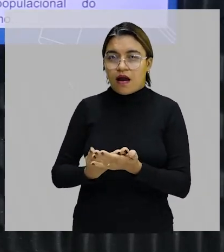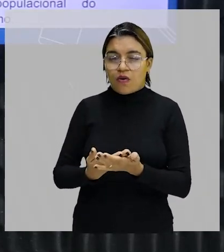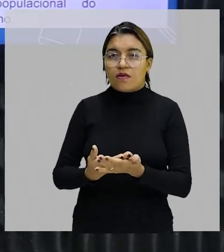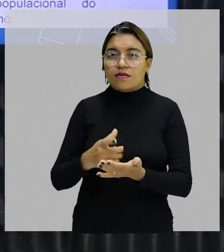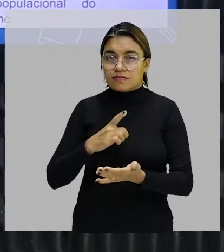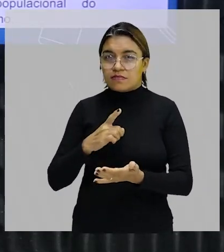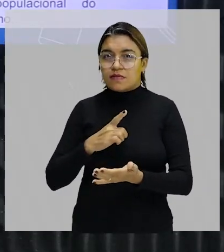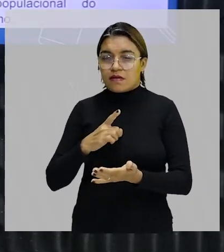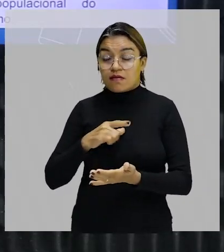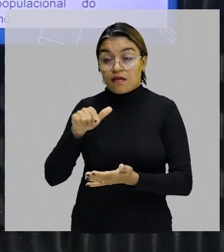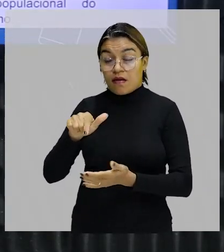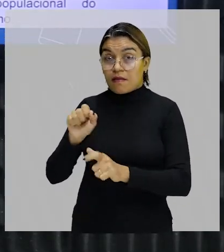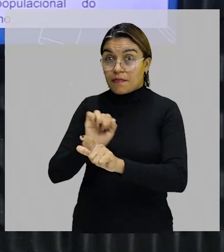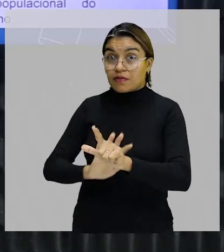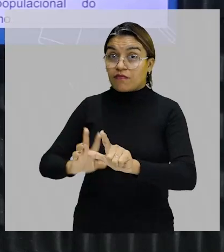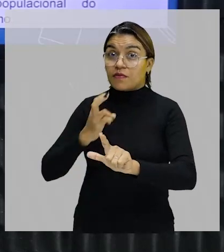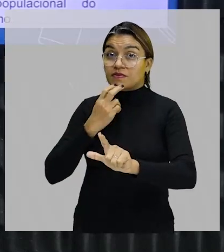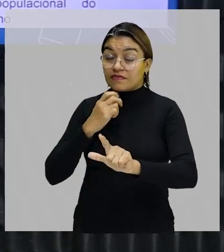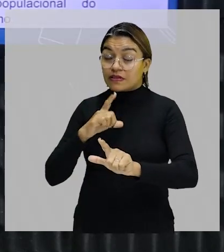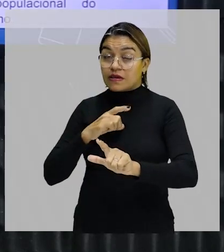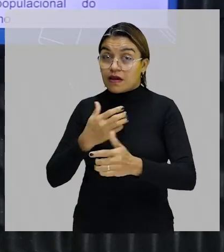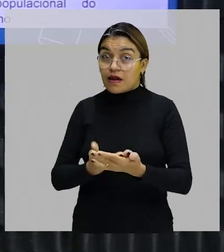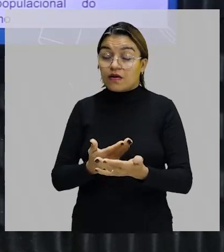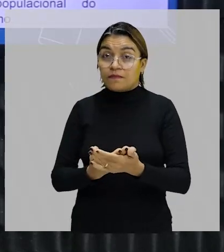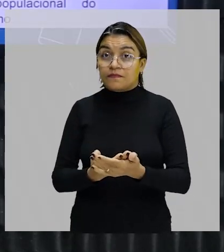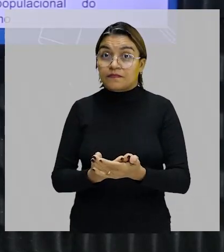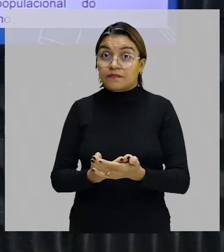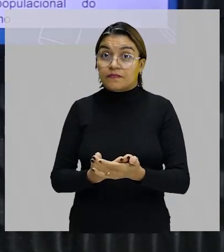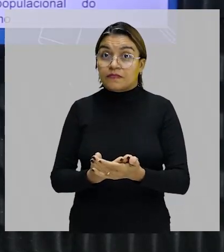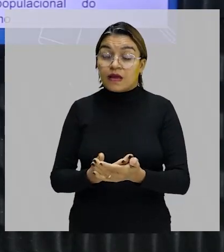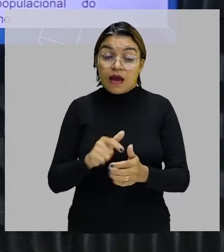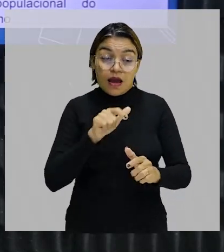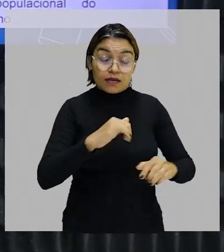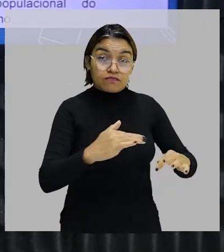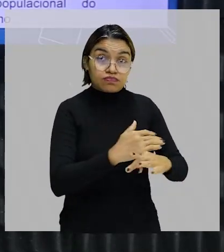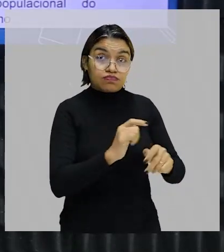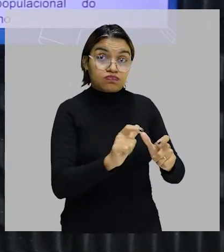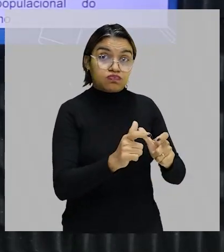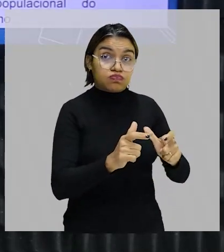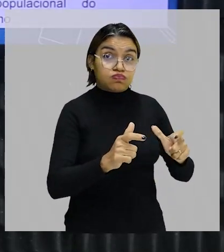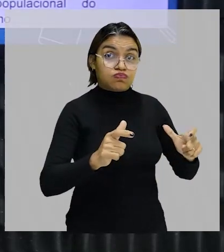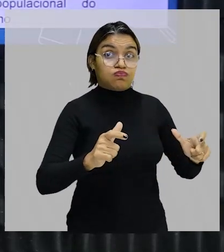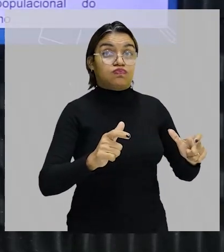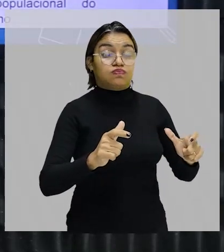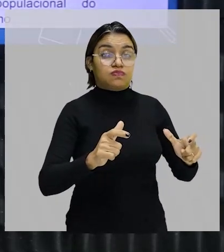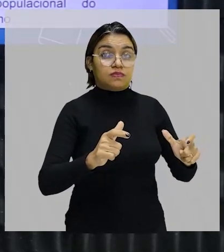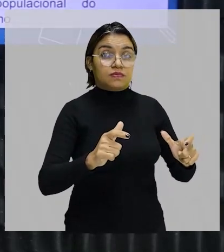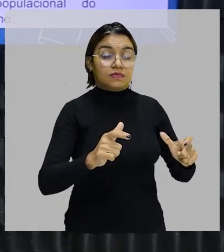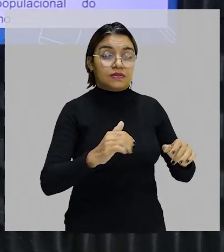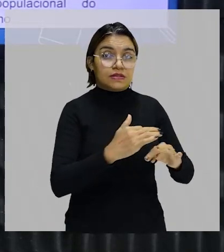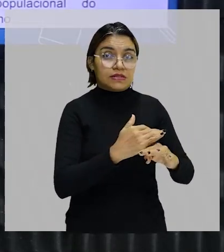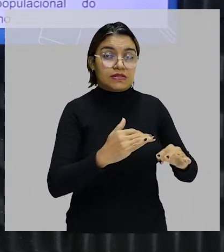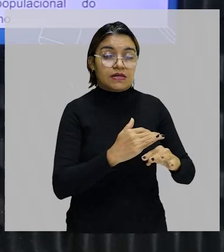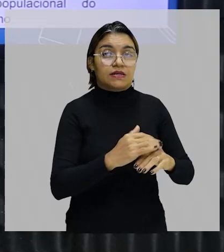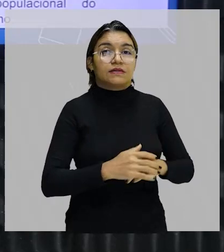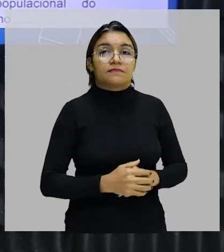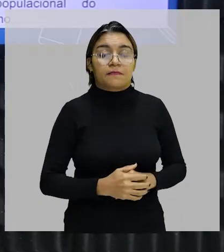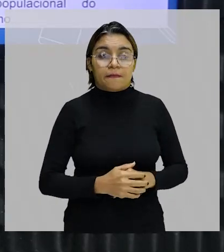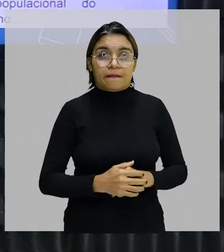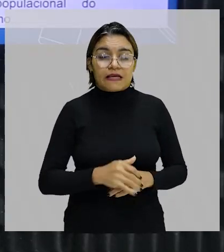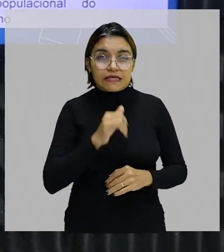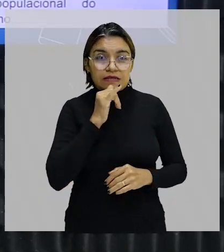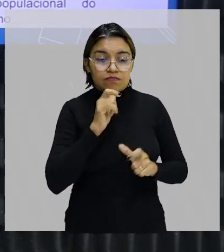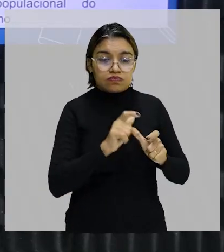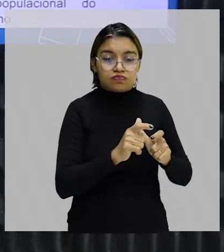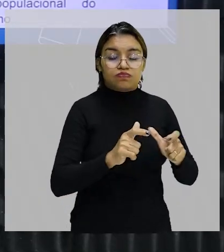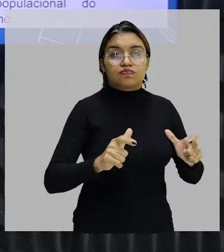longo da nossa história, né, o aumento do espaço urbano em termos populacionais e a expansão da cidade, tanto no ponto de vista horizontal